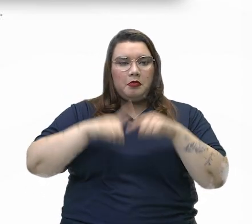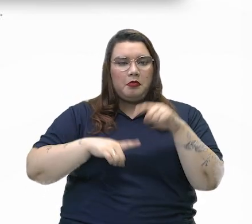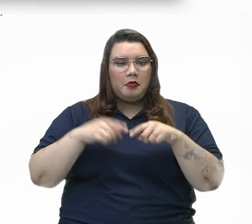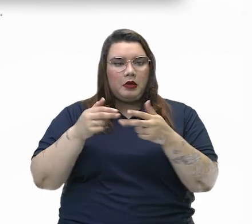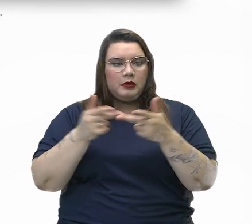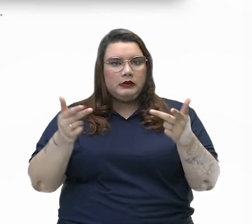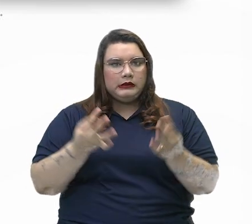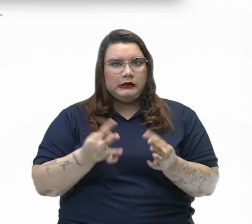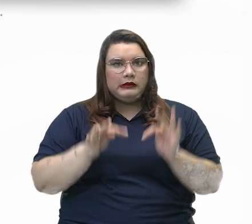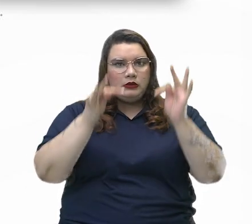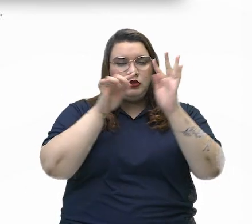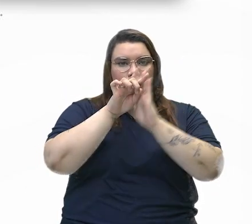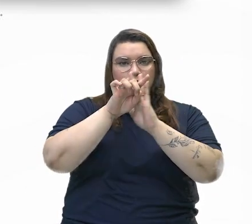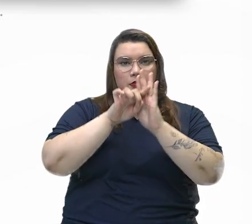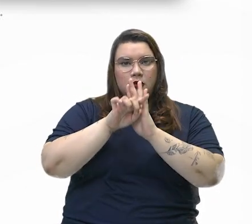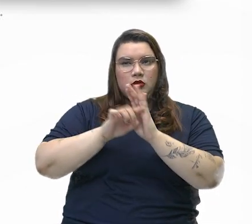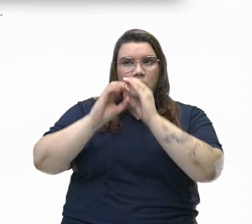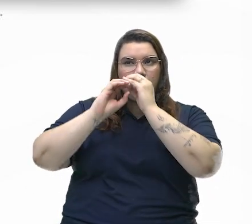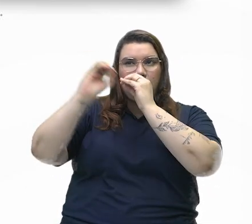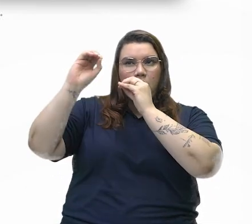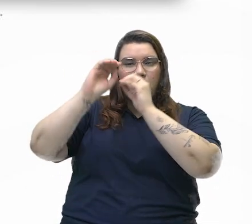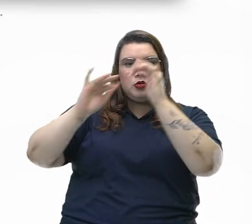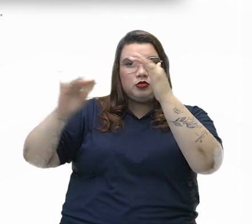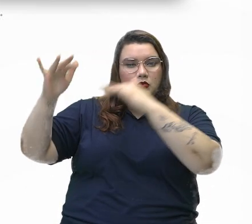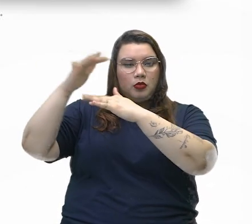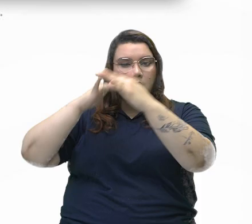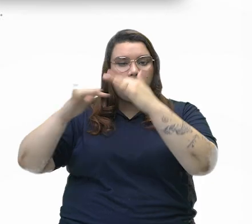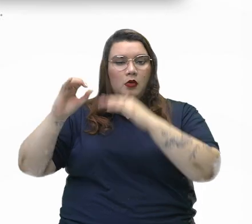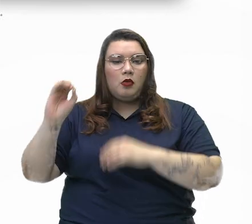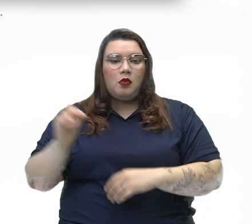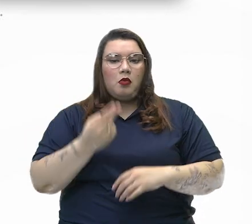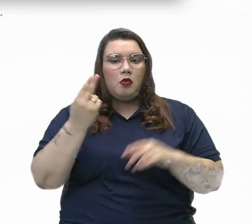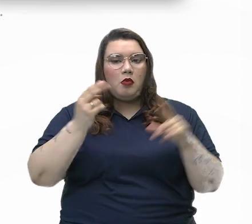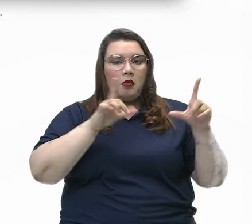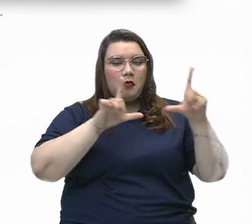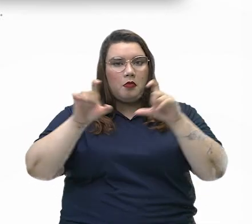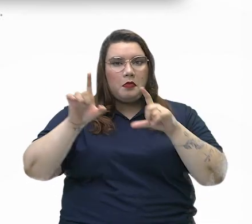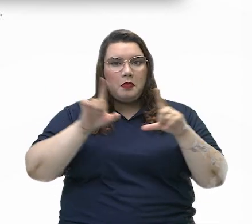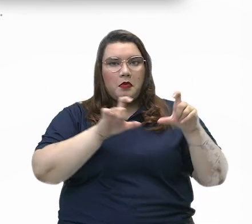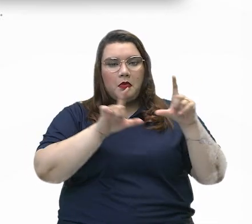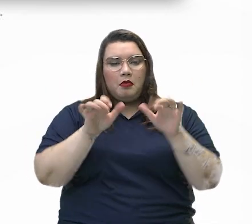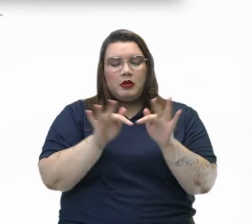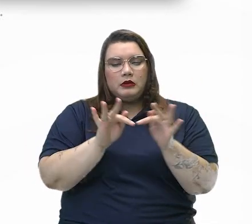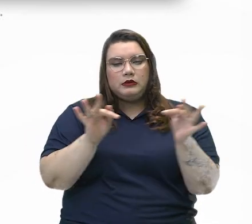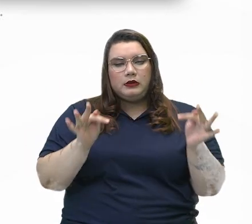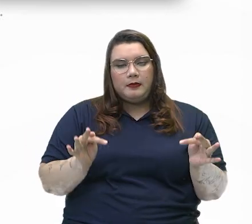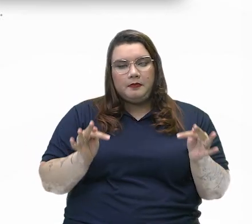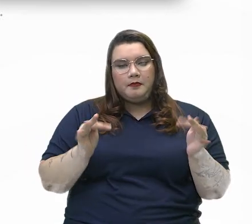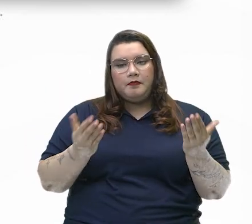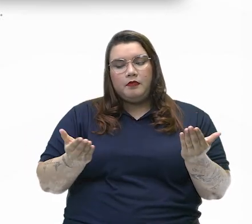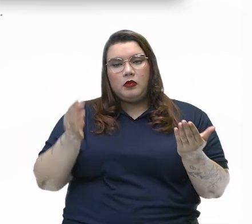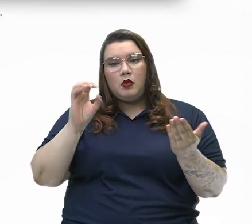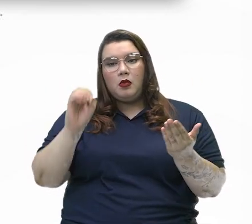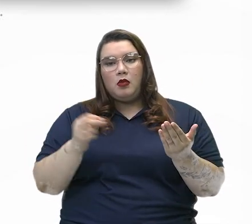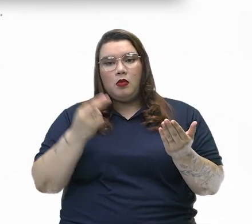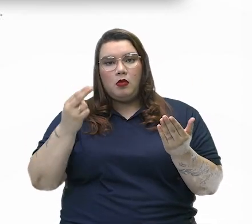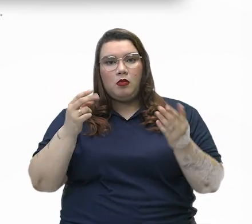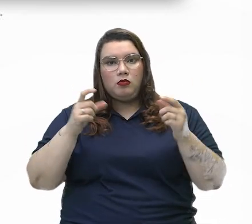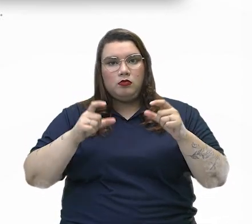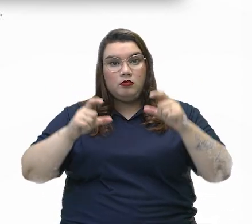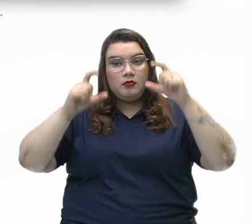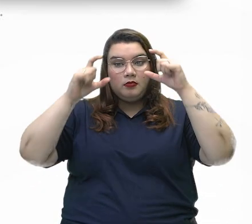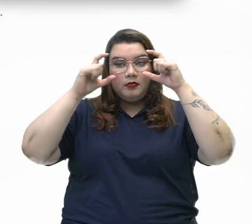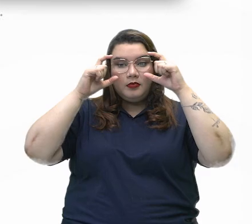sofisticados equipamentos de pesquisa astronômica ou em câmeras digitais comuns, seja